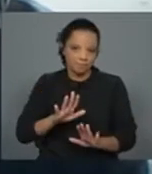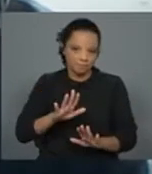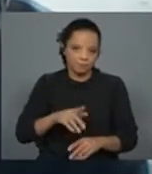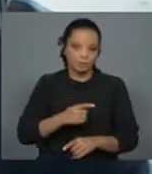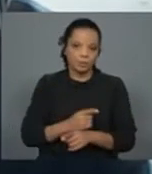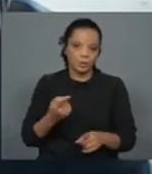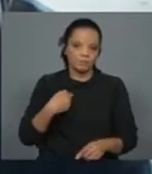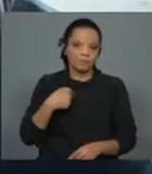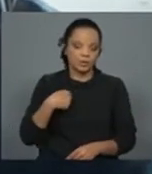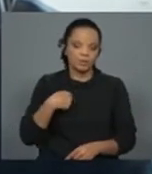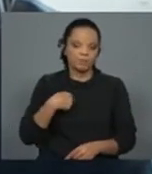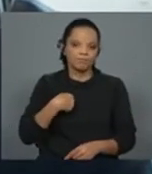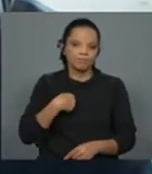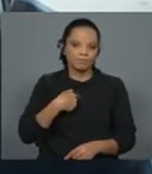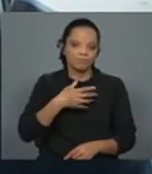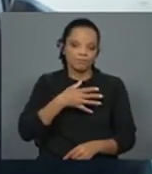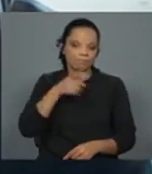que eu defendo na tese,